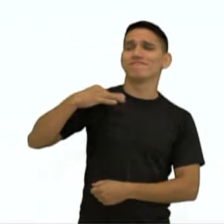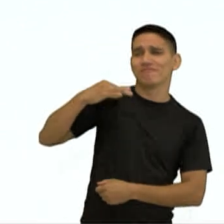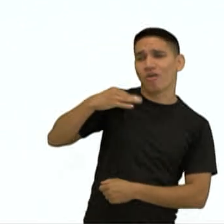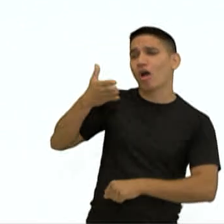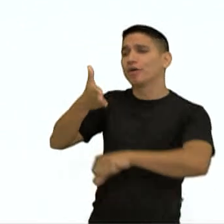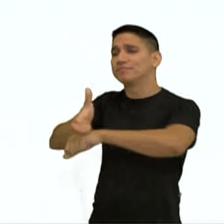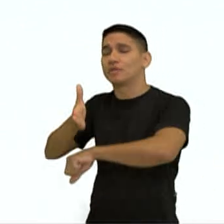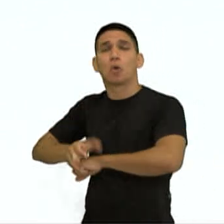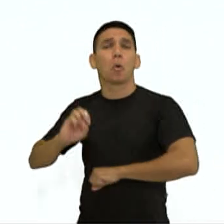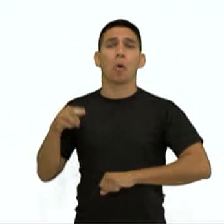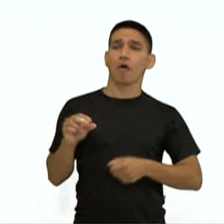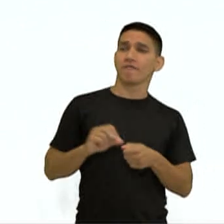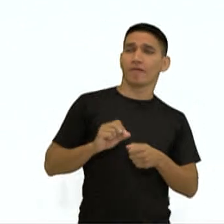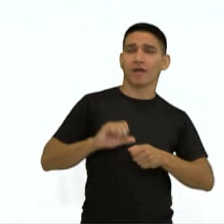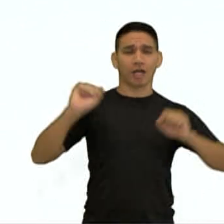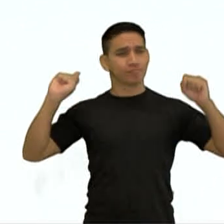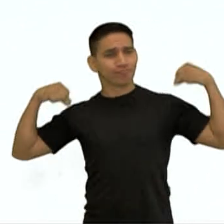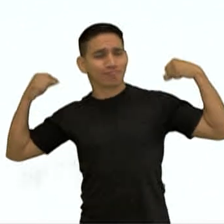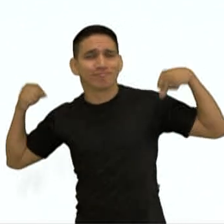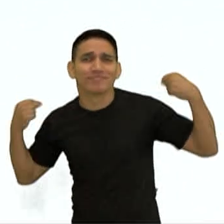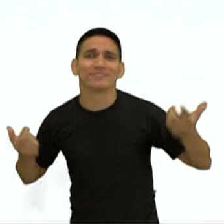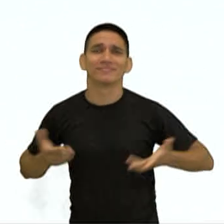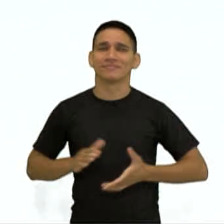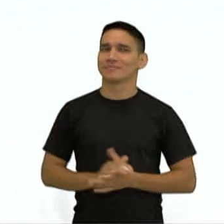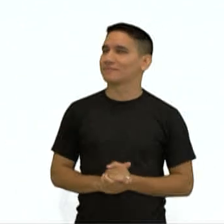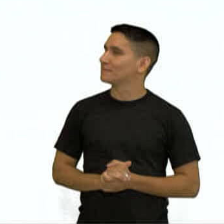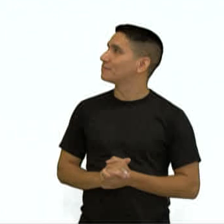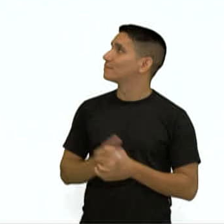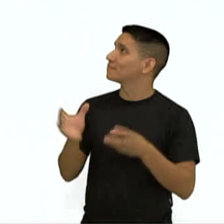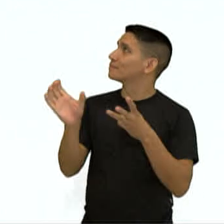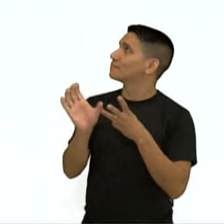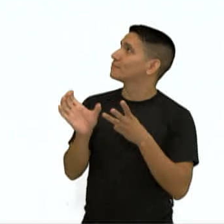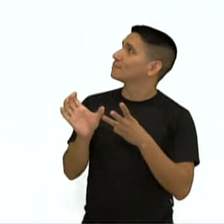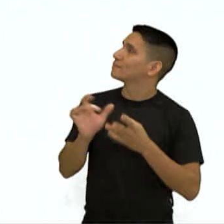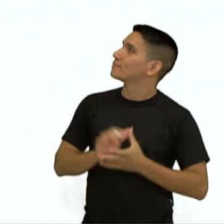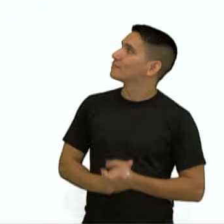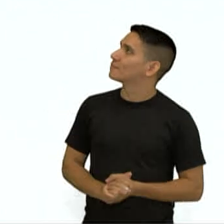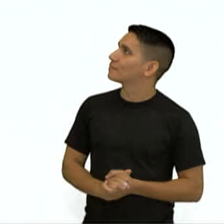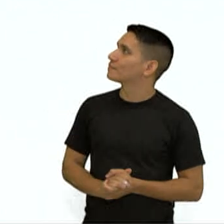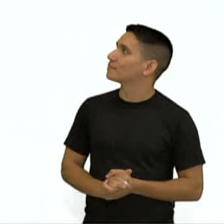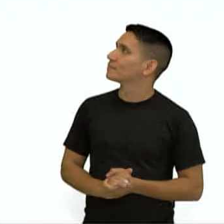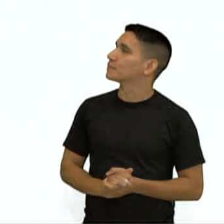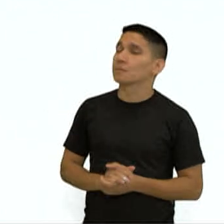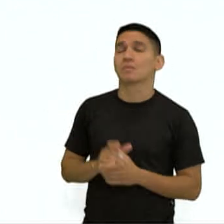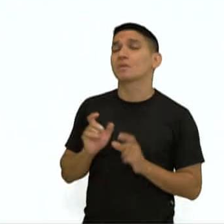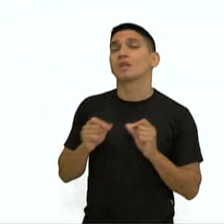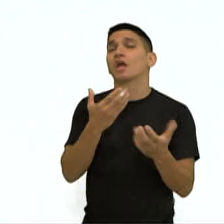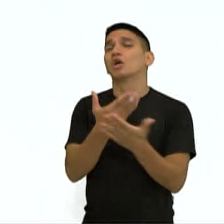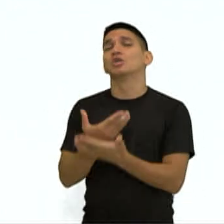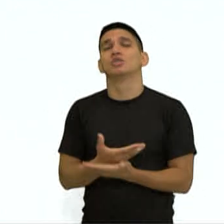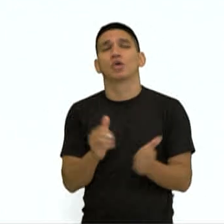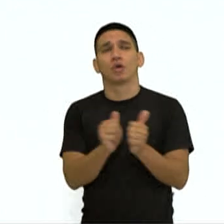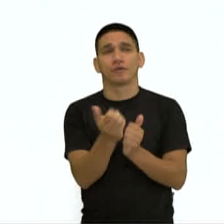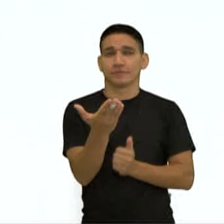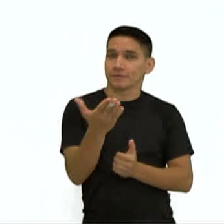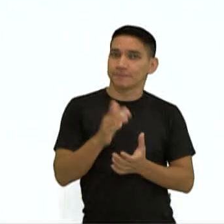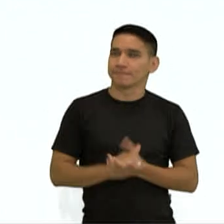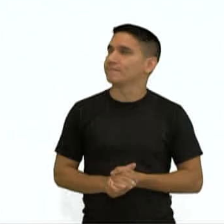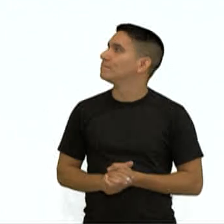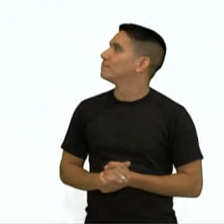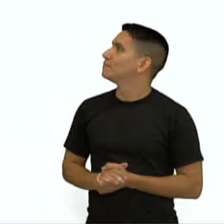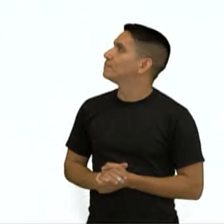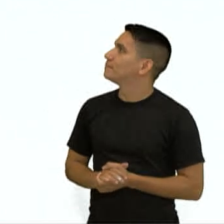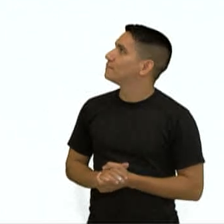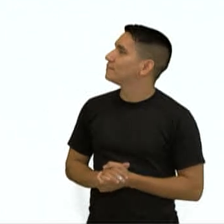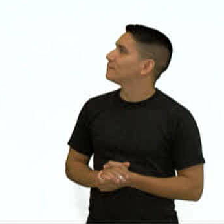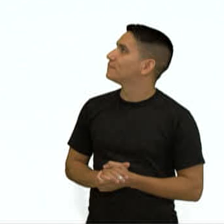estou praticando exercícios. E who is studying with you? Quem está estudando com vocês? I'm studying with my parents, I'm